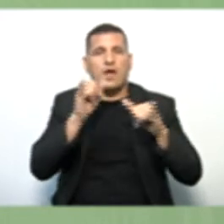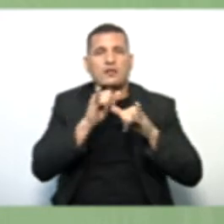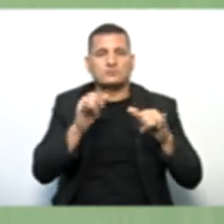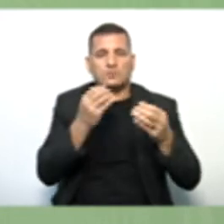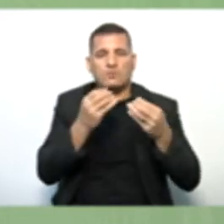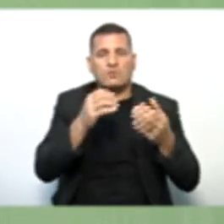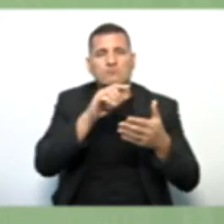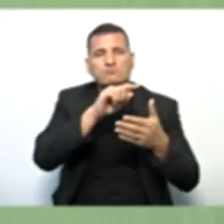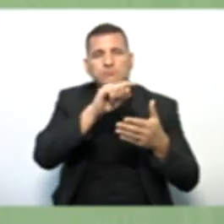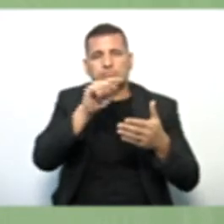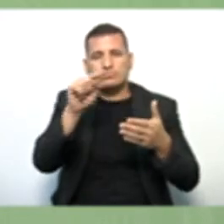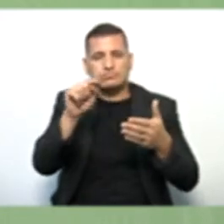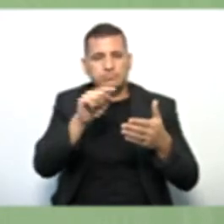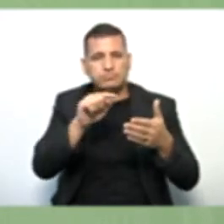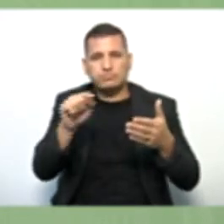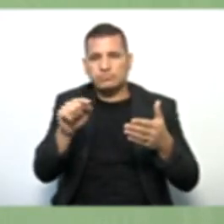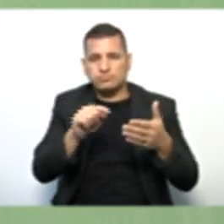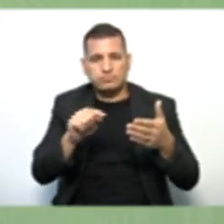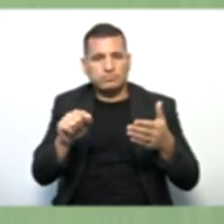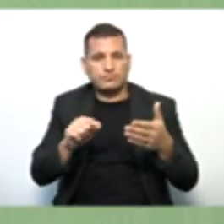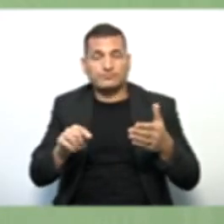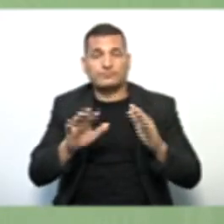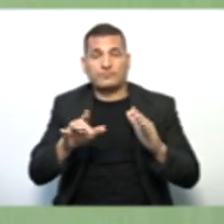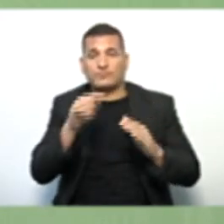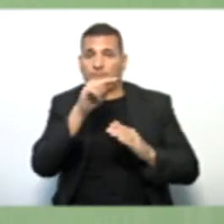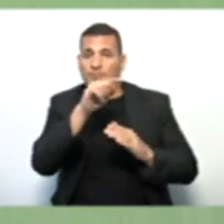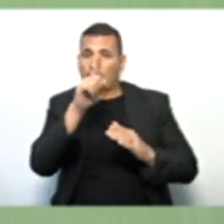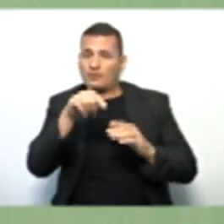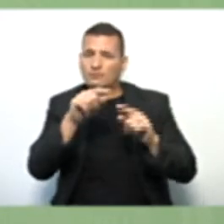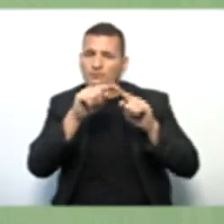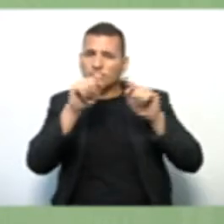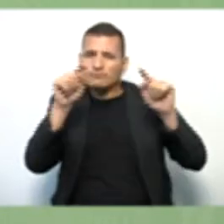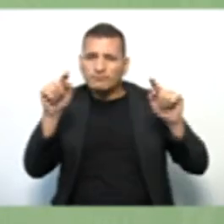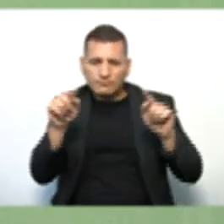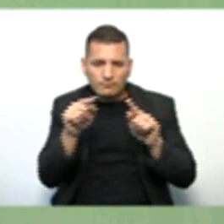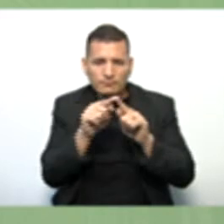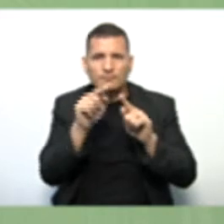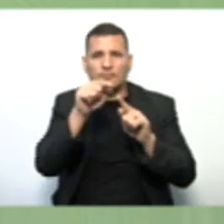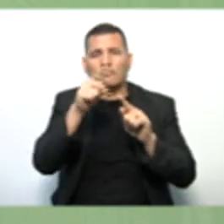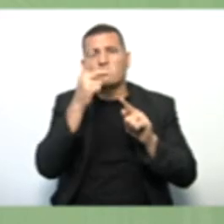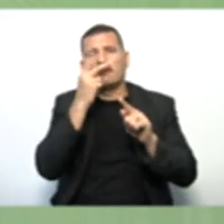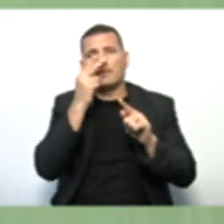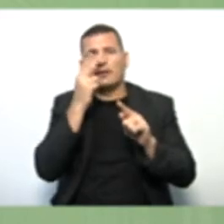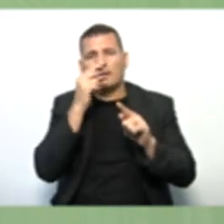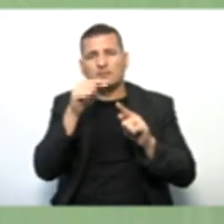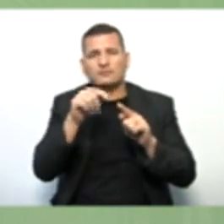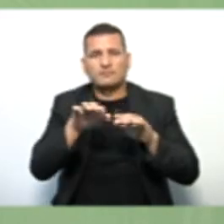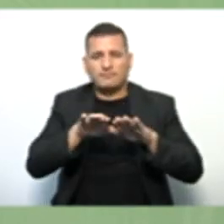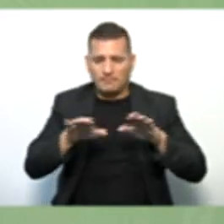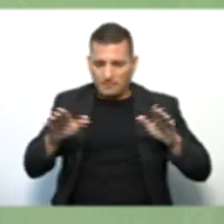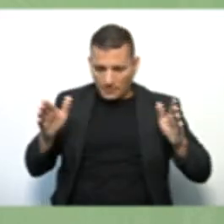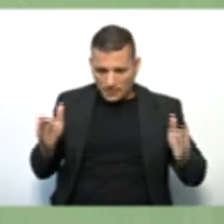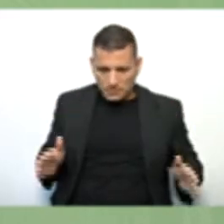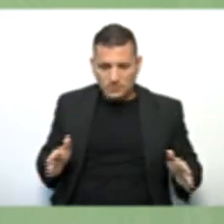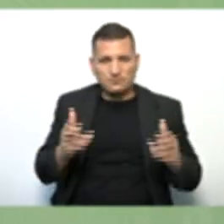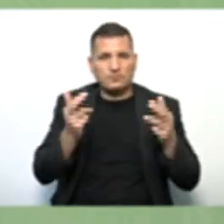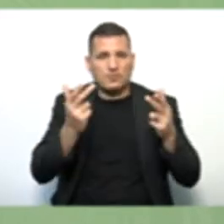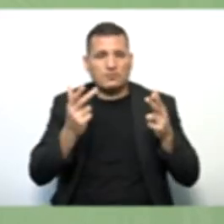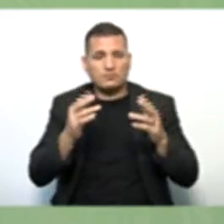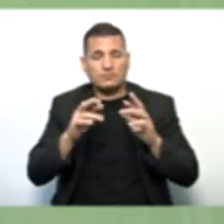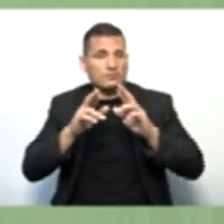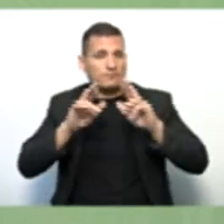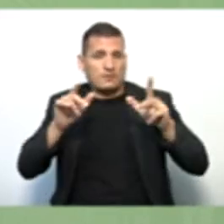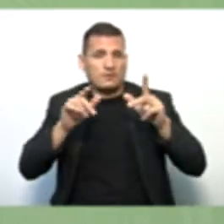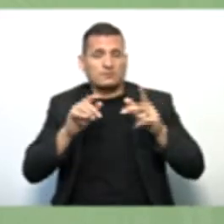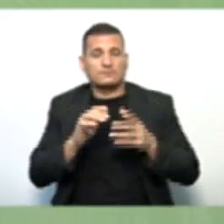Esse aqui é o nosso terminal, tá? Ele é um símbolo parecendo um pouquinho como uma mesa de poker, quem já viu já, tá? Com a diferença que aqui